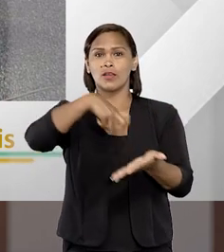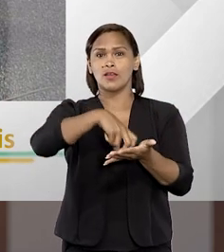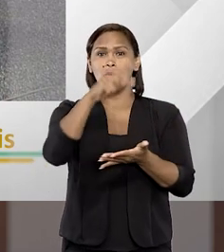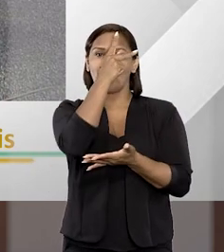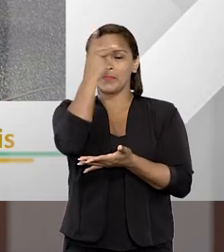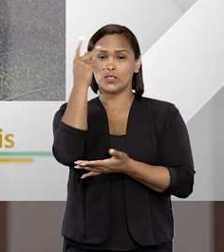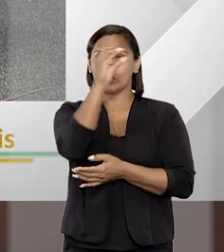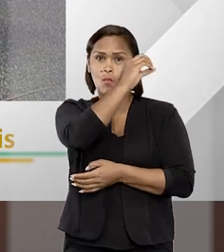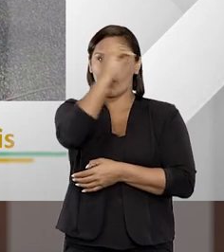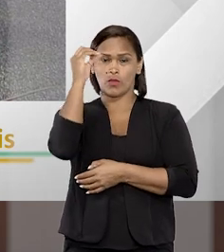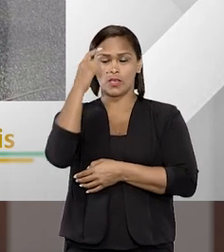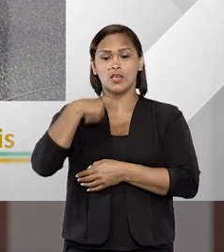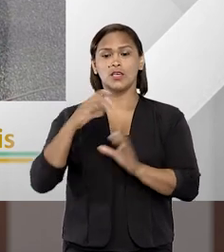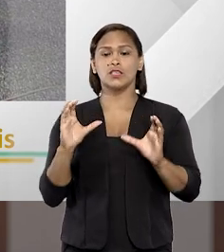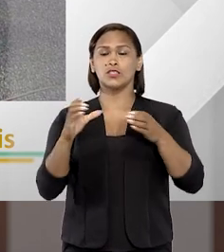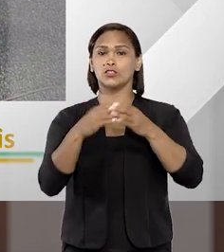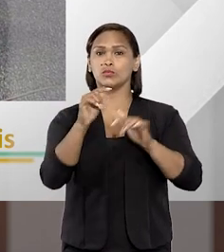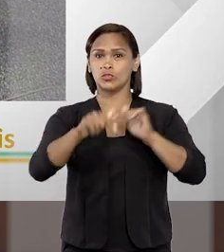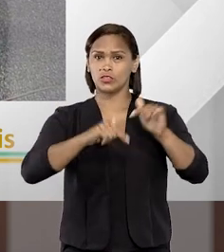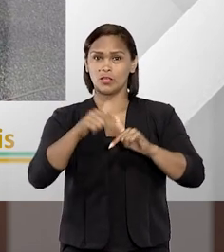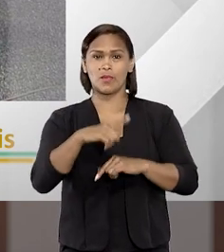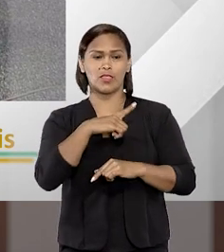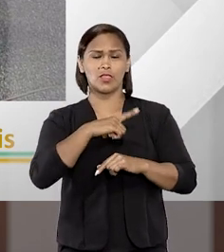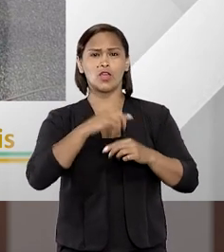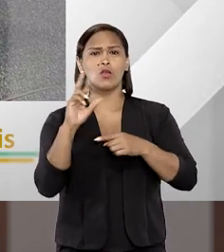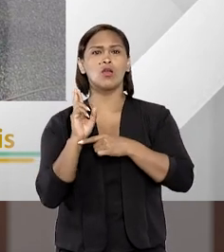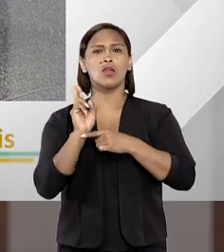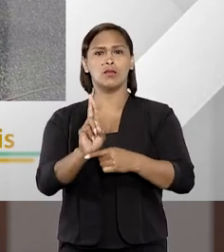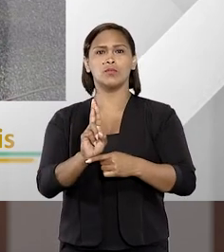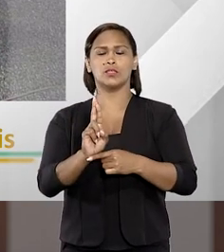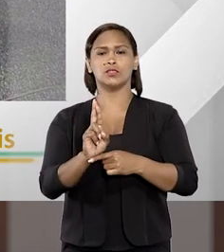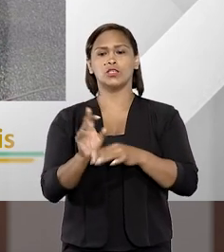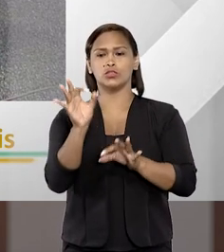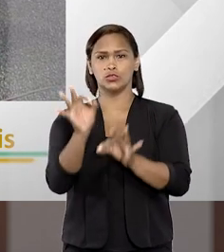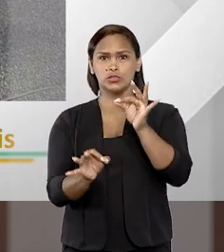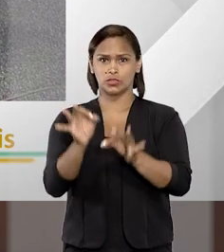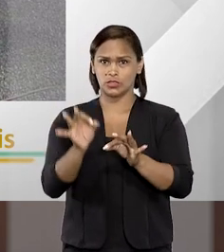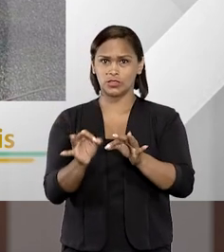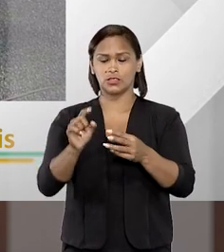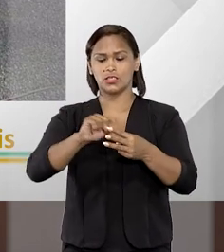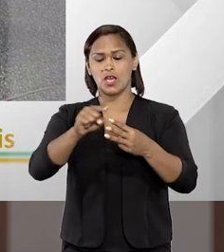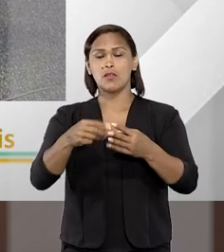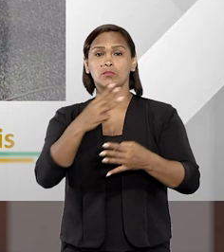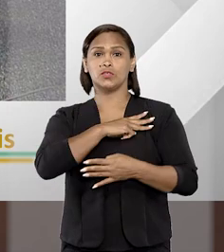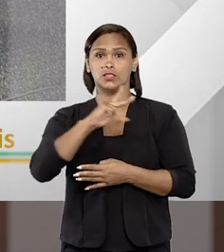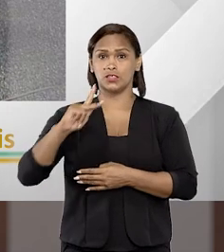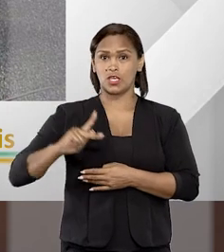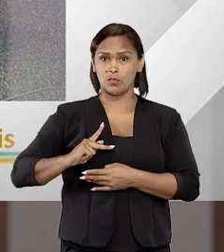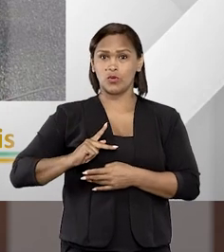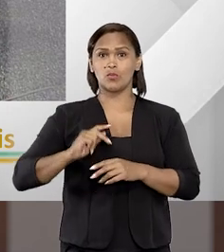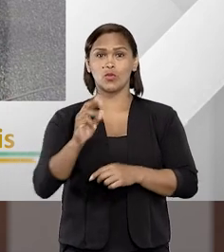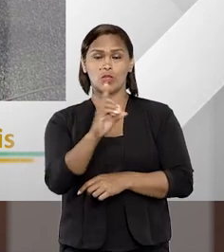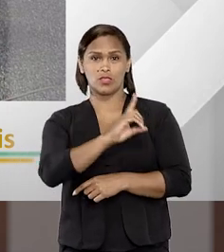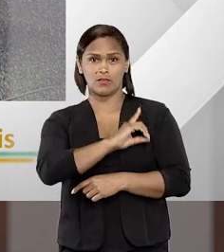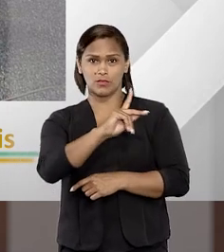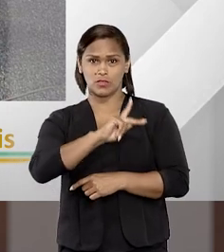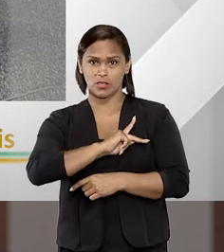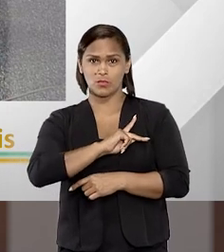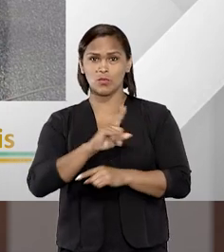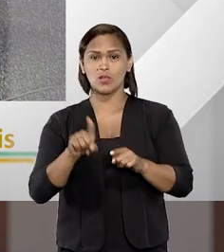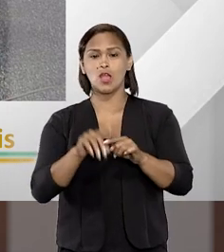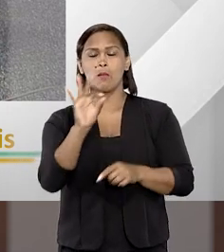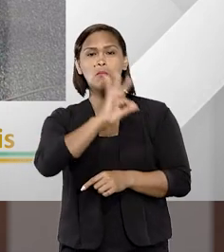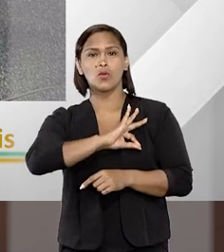pessoas inocentes e esse grupo de trabalho conta com representantes do Poder Judiciário Ministério Público Defensoria Pública